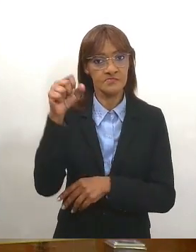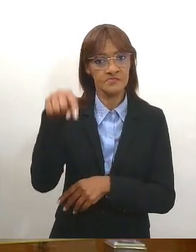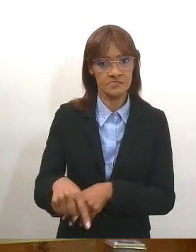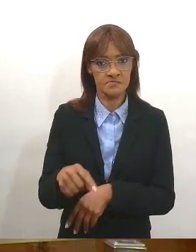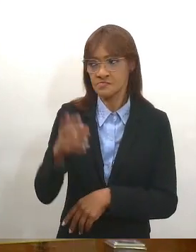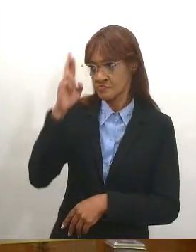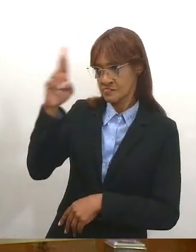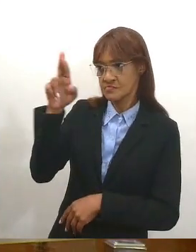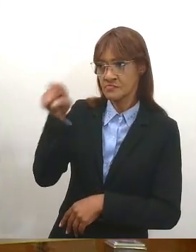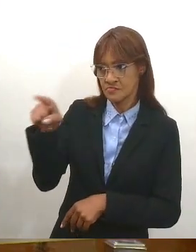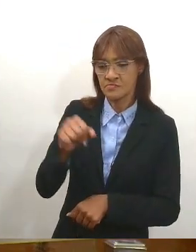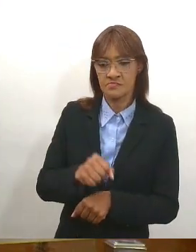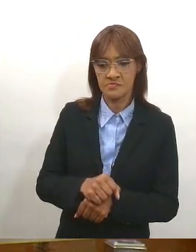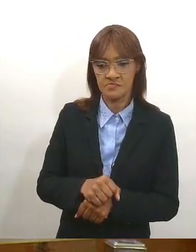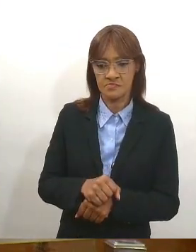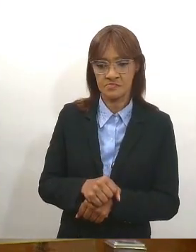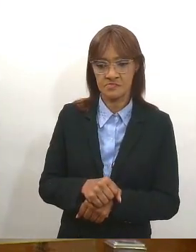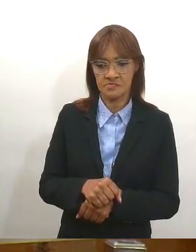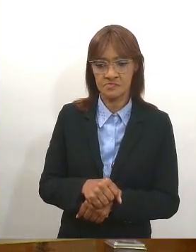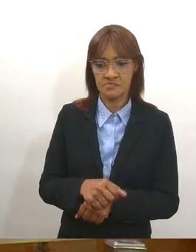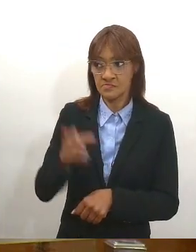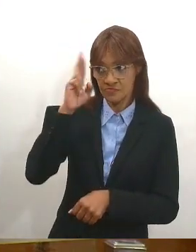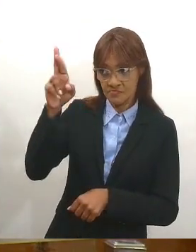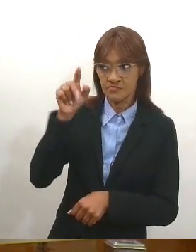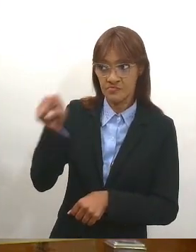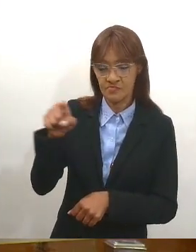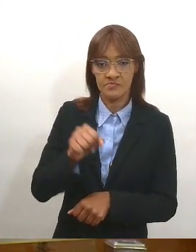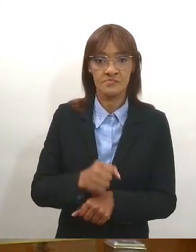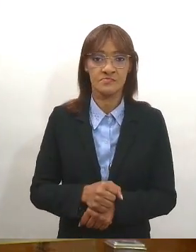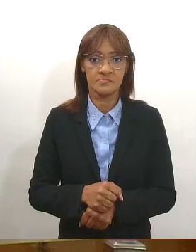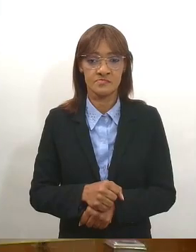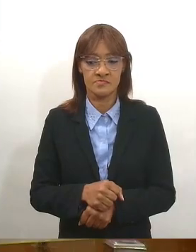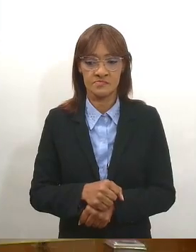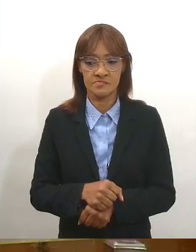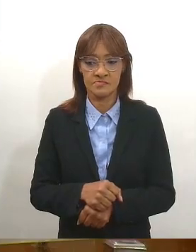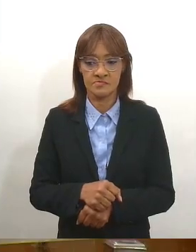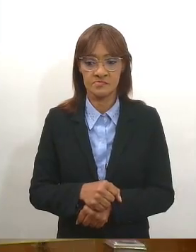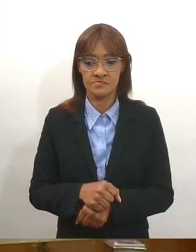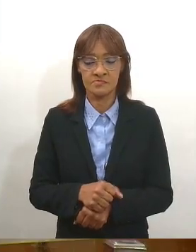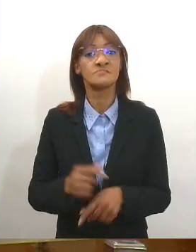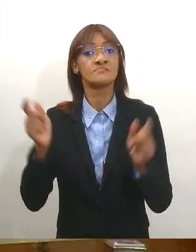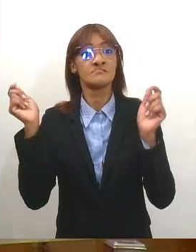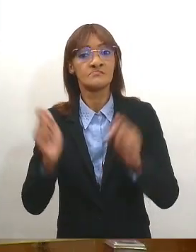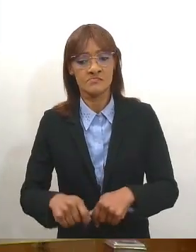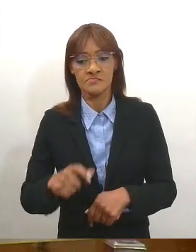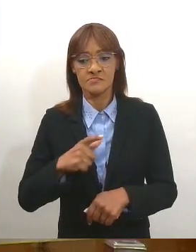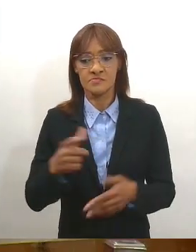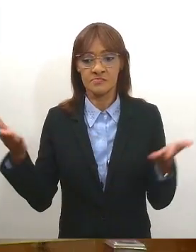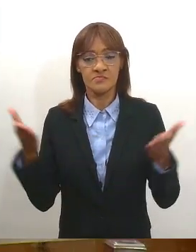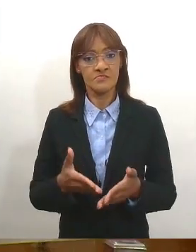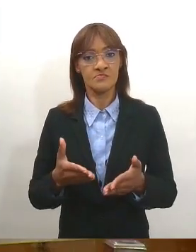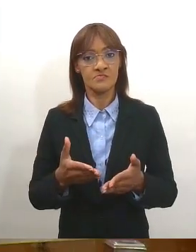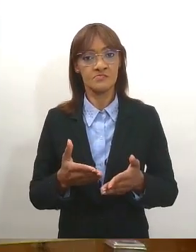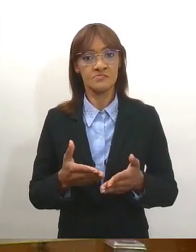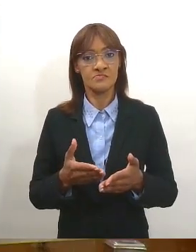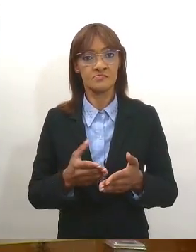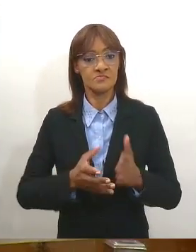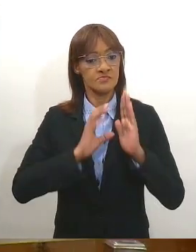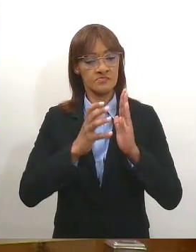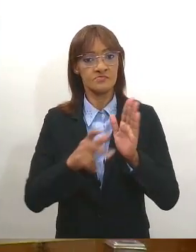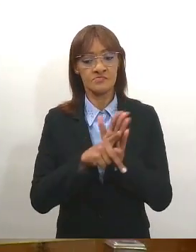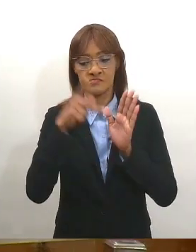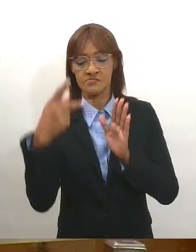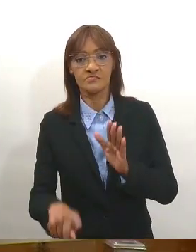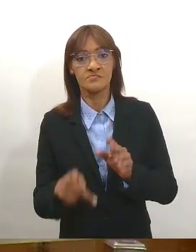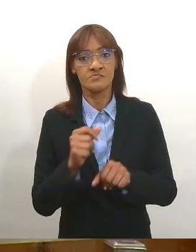Vossa Excelência possui sua base eleitoral o município de Itabaiana, a cidade do